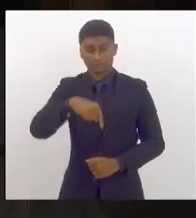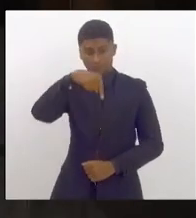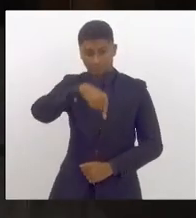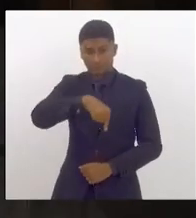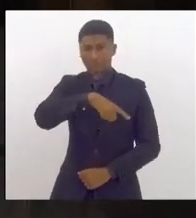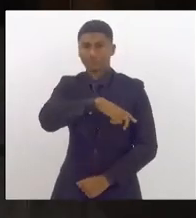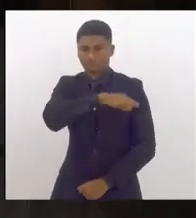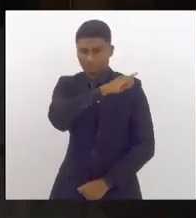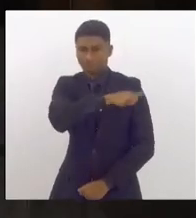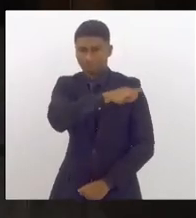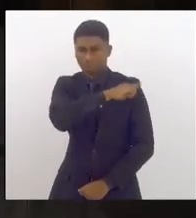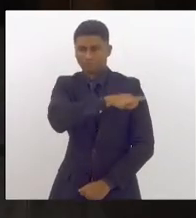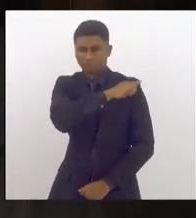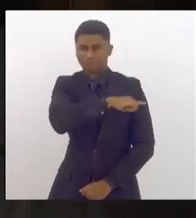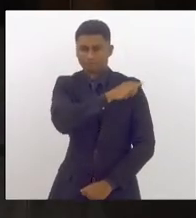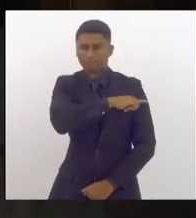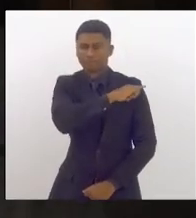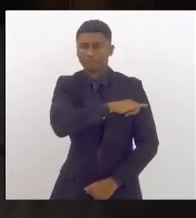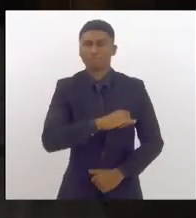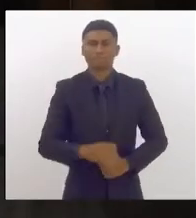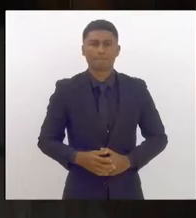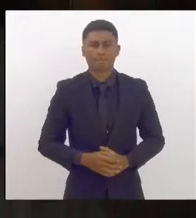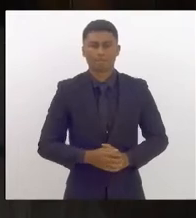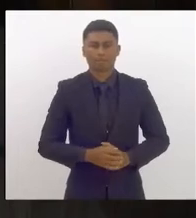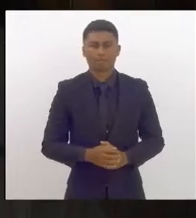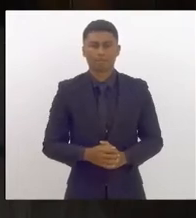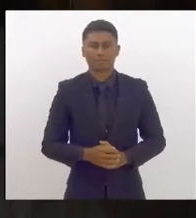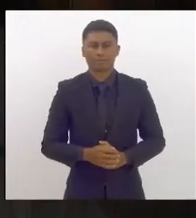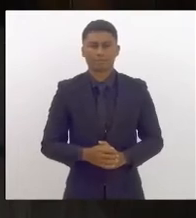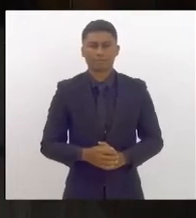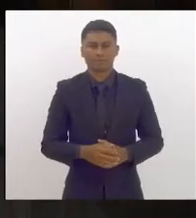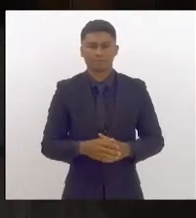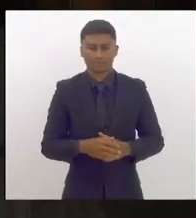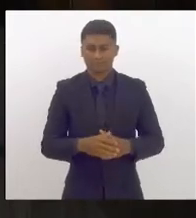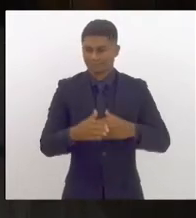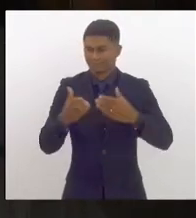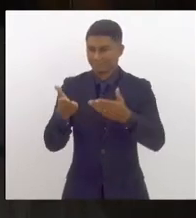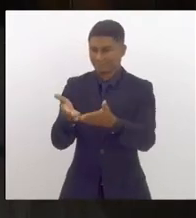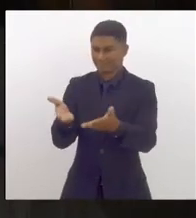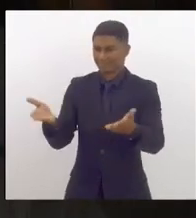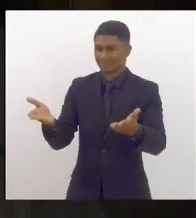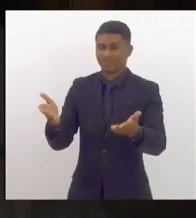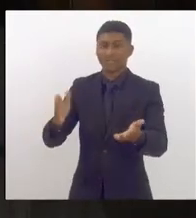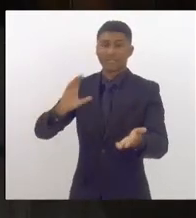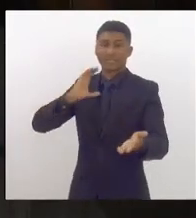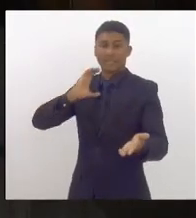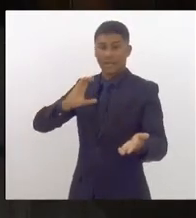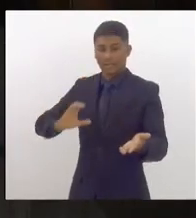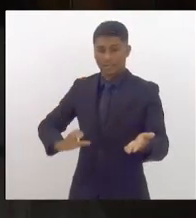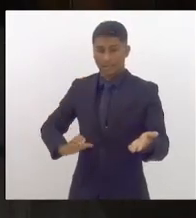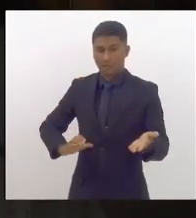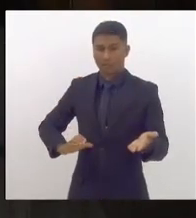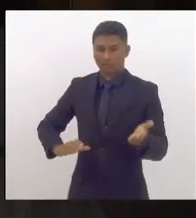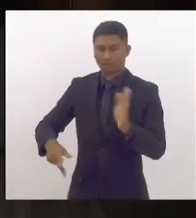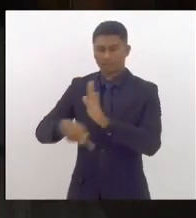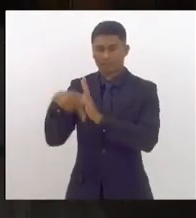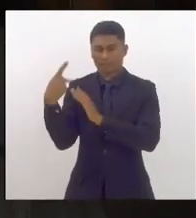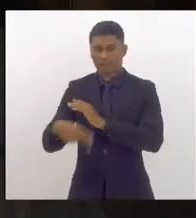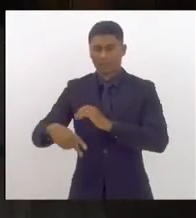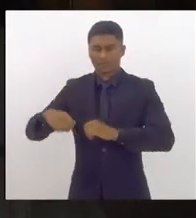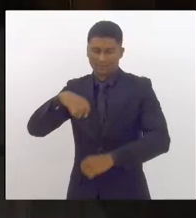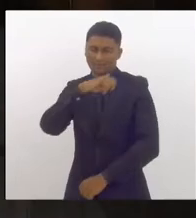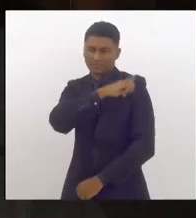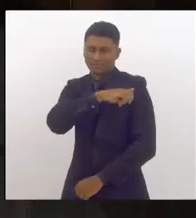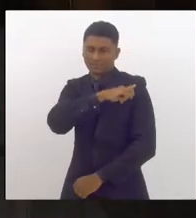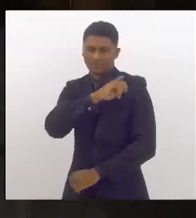Janeiro se apresenta aos cidadãos e cidadãs Fluminense um conjunto de